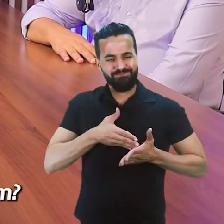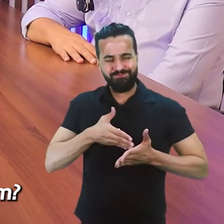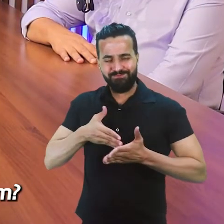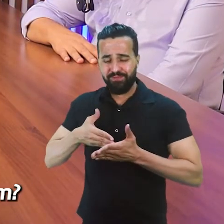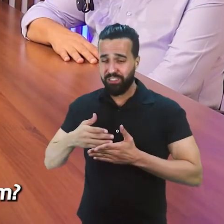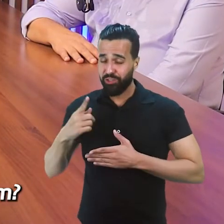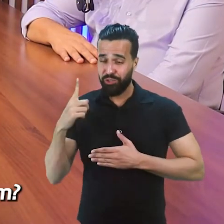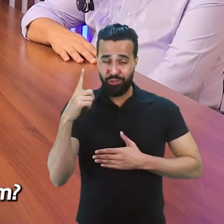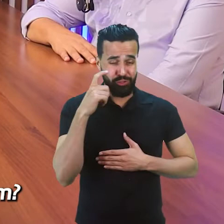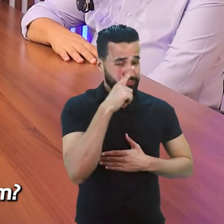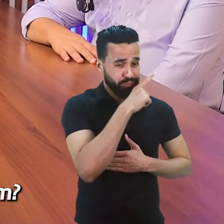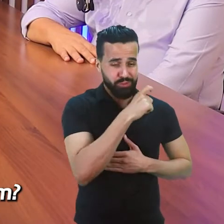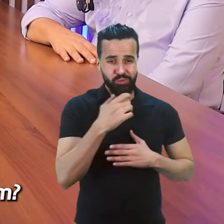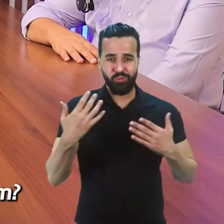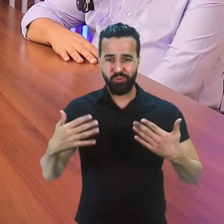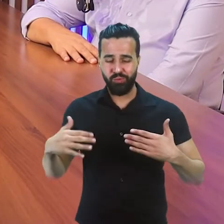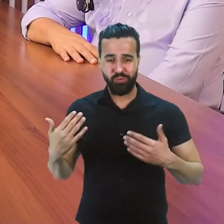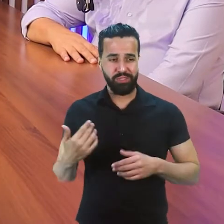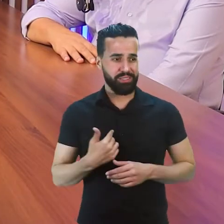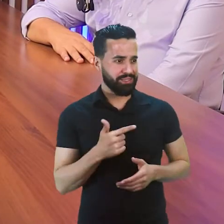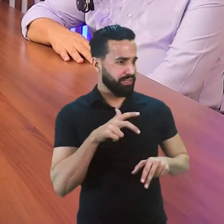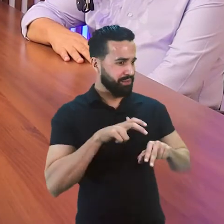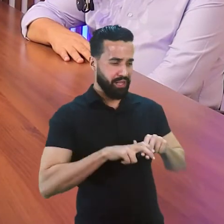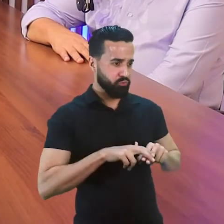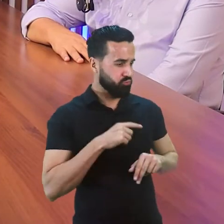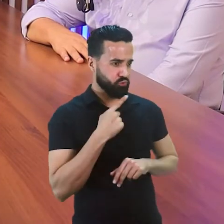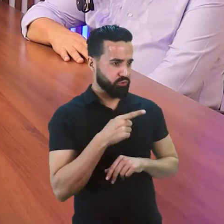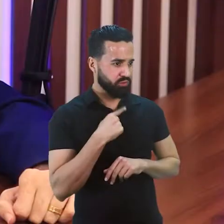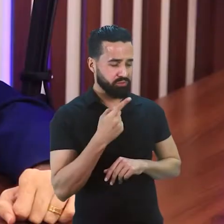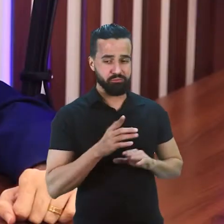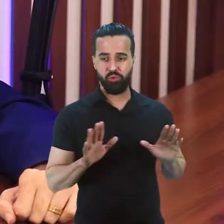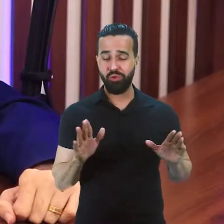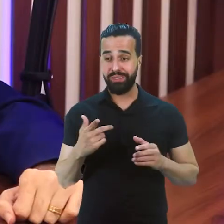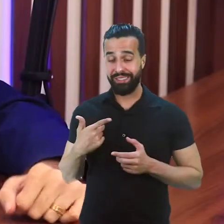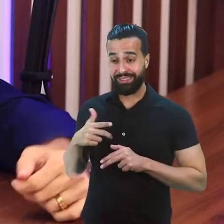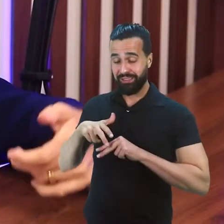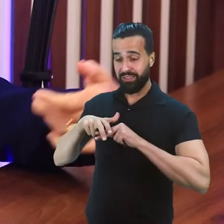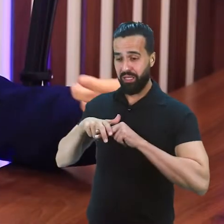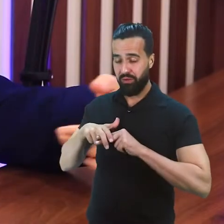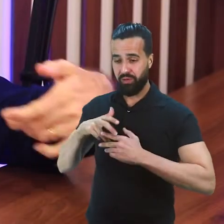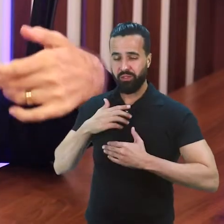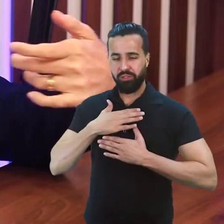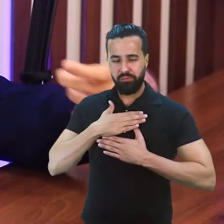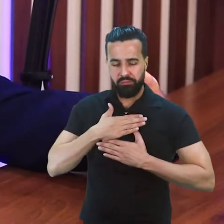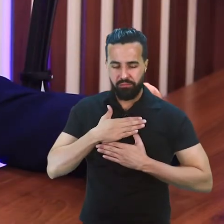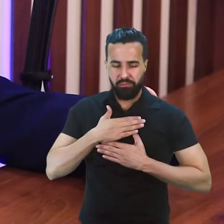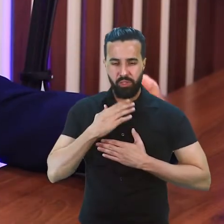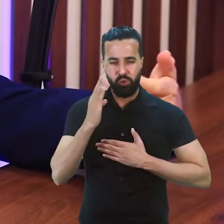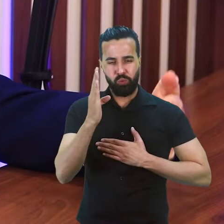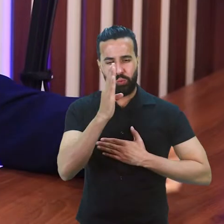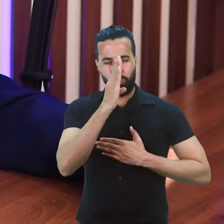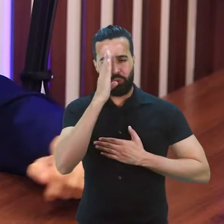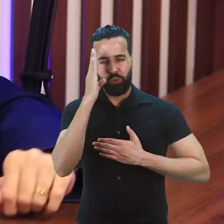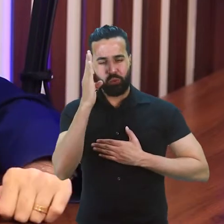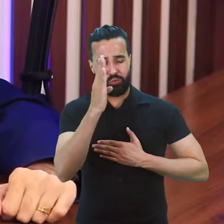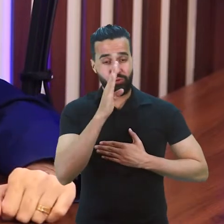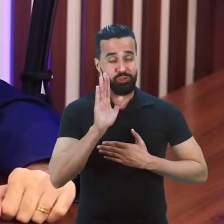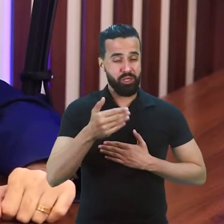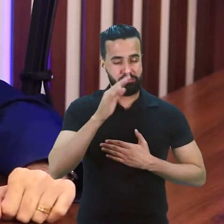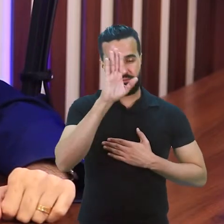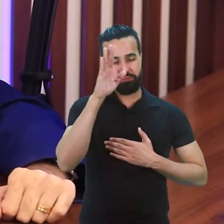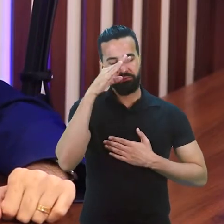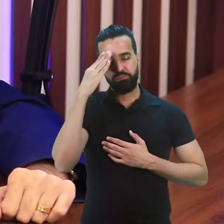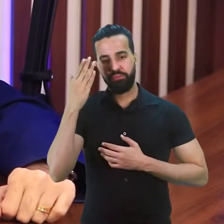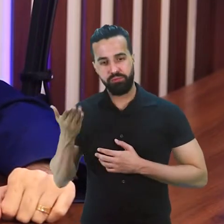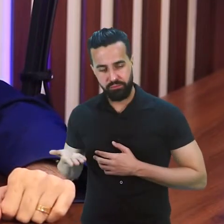fisioterapia respiratória. Sentado você não conseguia respirar bem. Eu sentava, logo eu ficava tonto, começava a querer desmaiar, eu desmaiei algumas vezes, né?